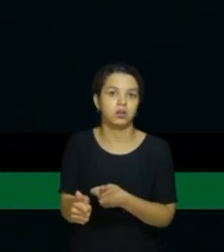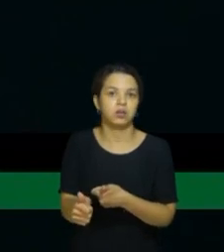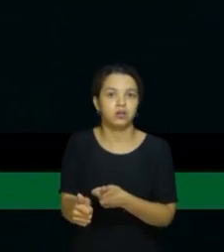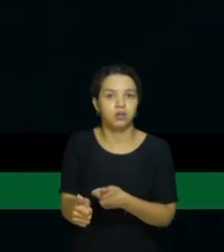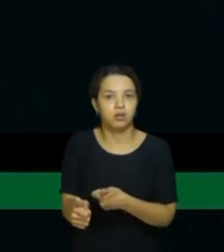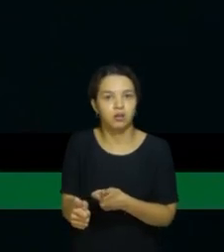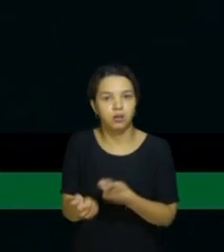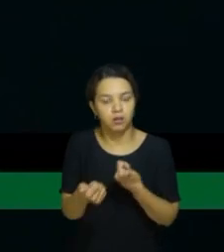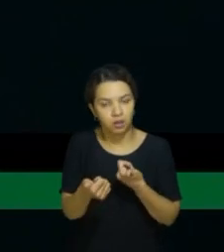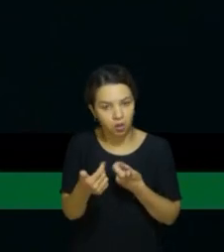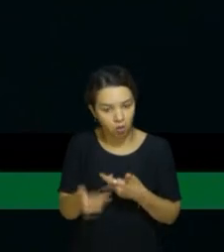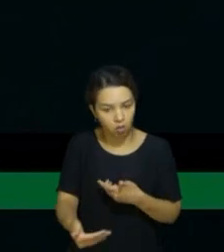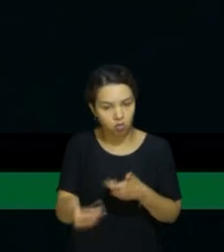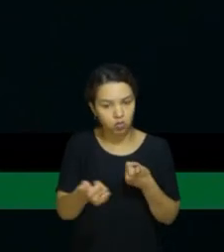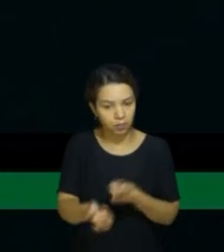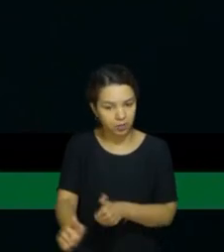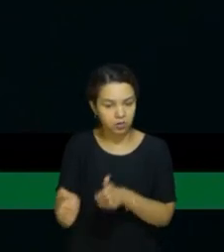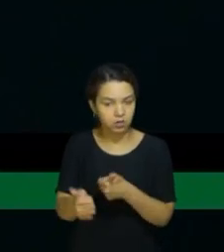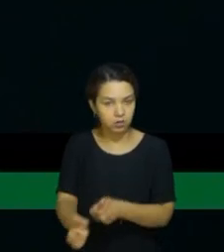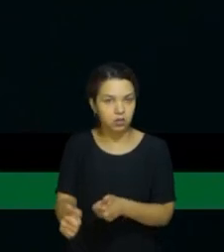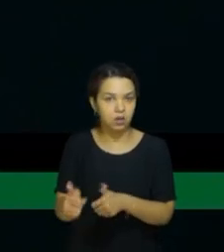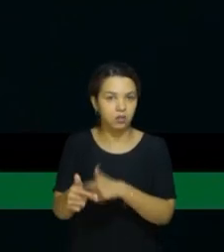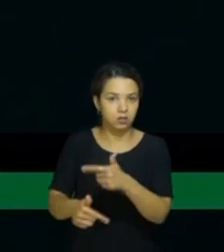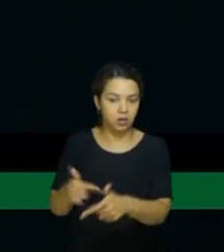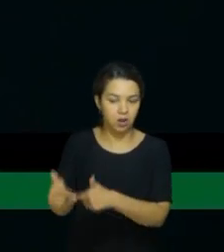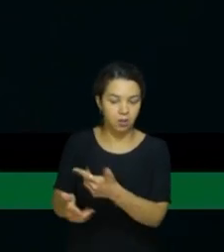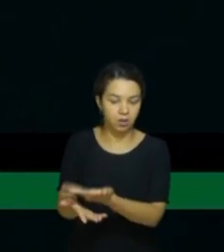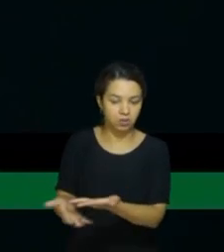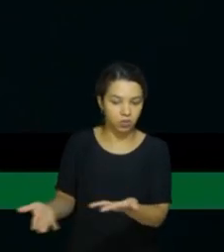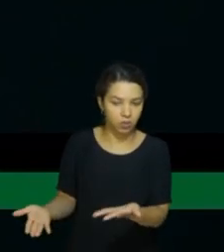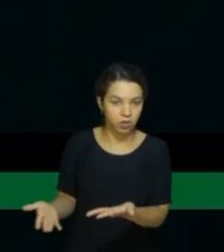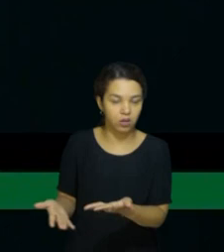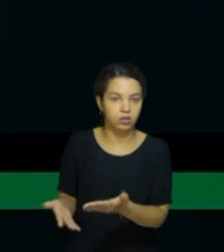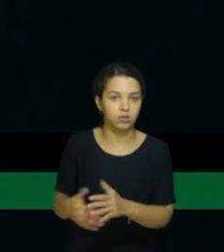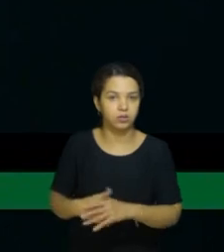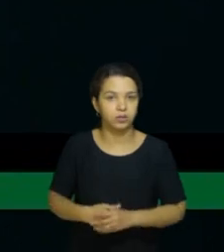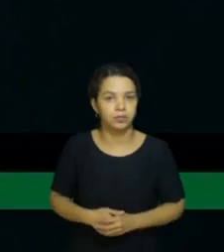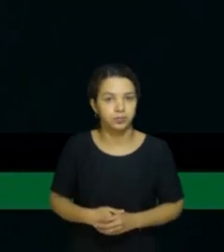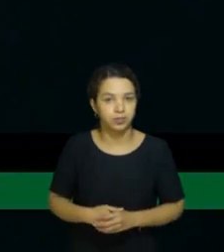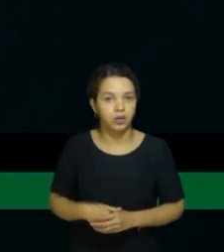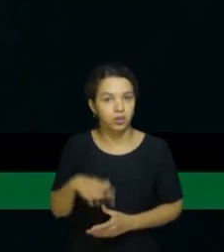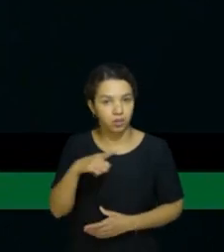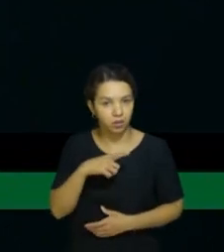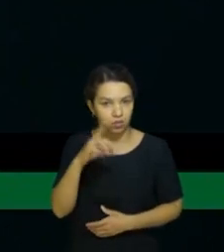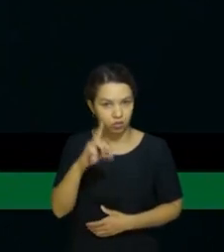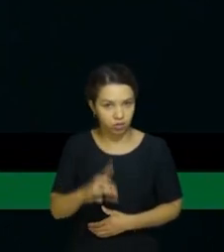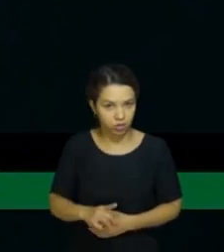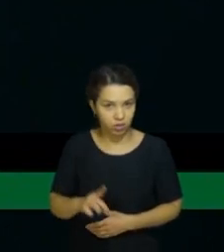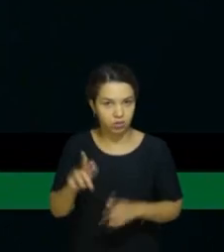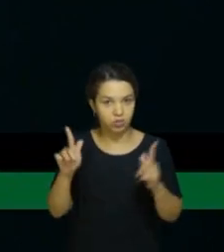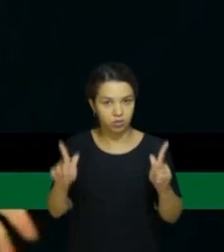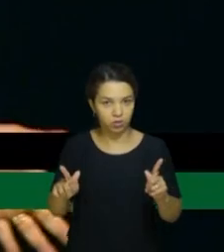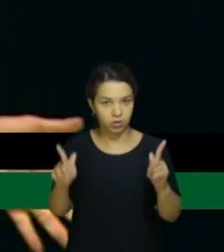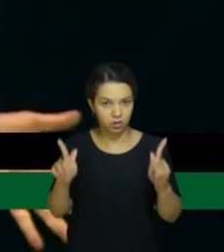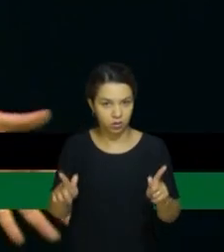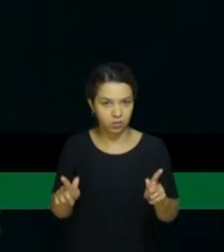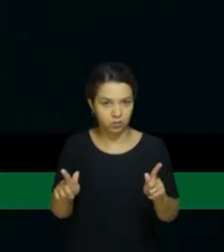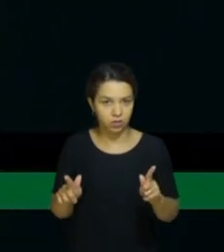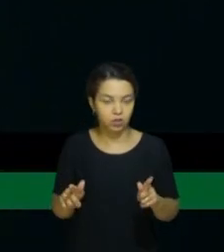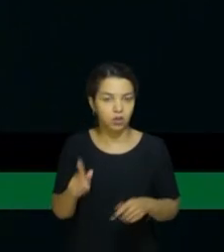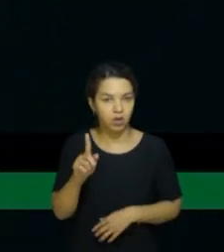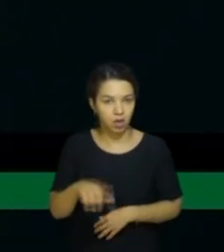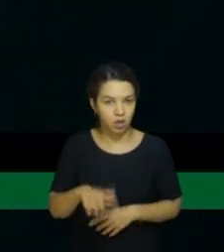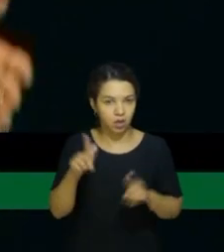perseguição a trabalhadores quando eles estão no seu legítimo direito de greve e a greve é